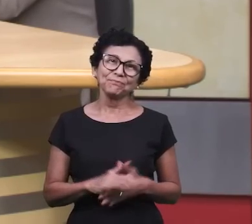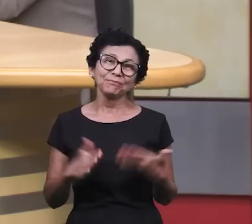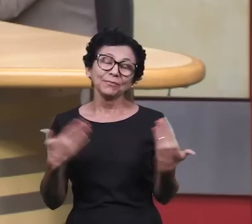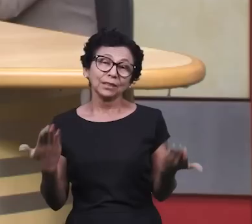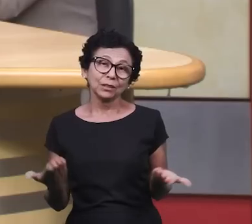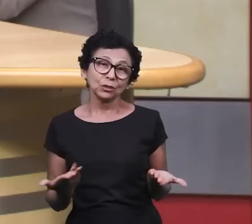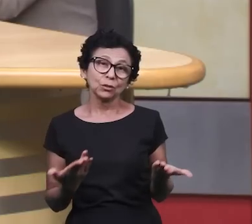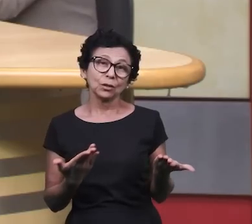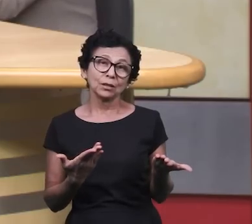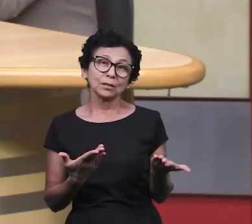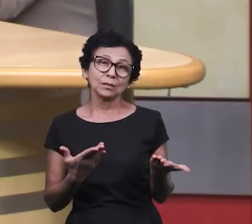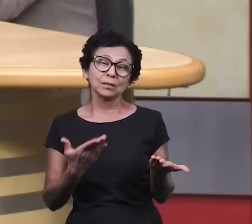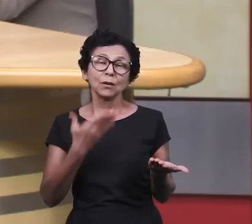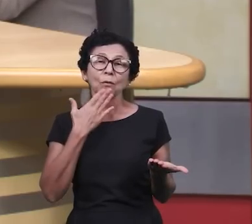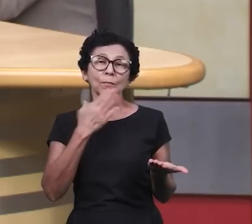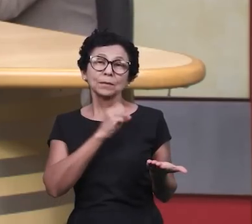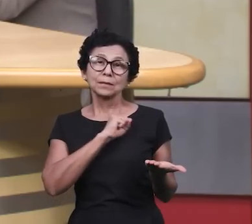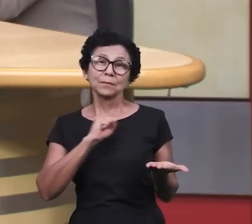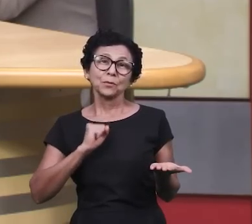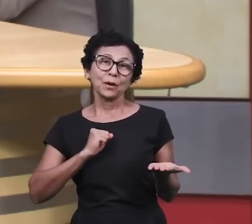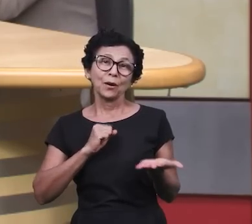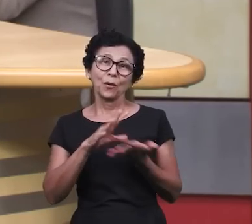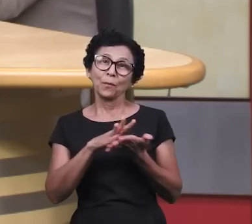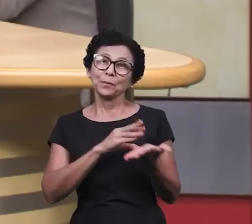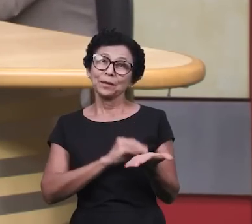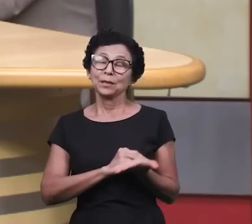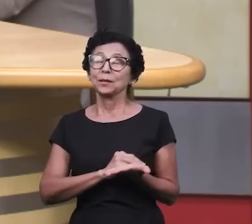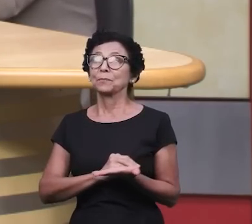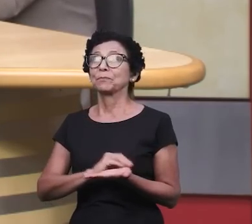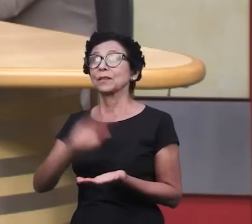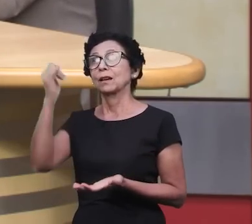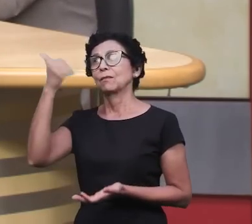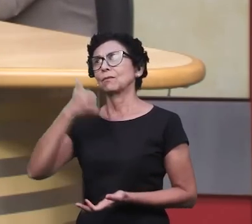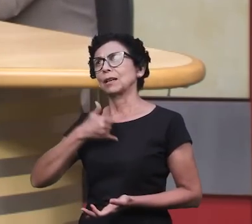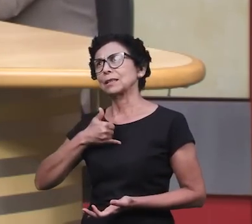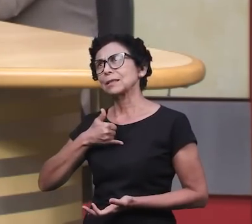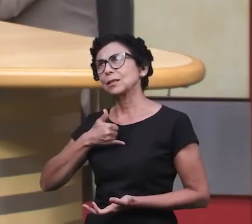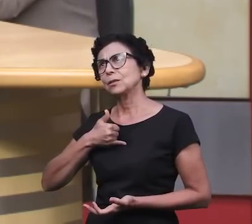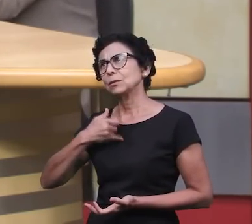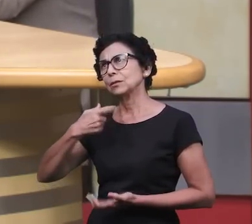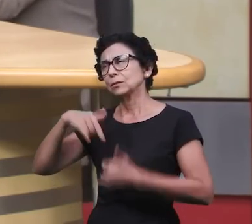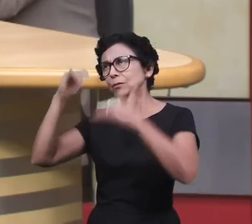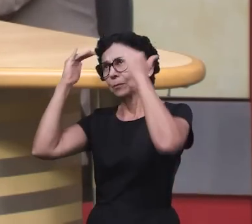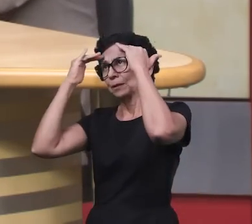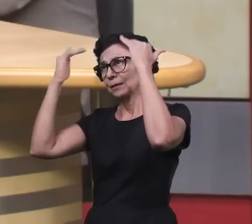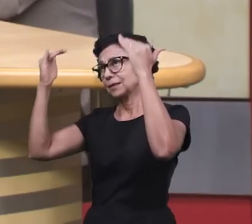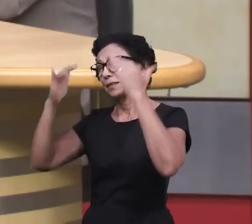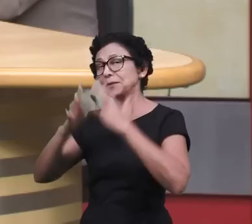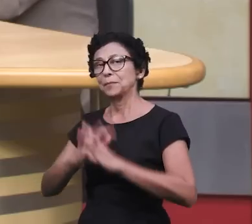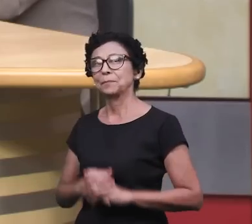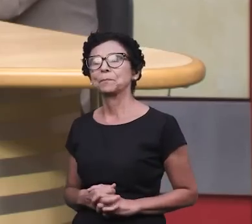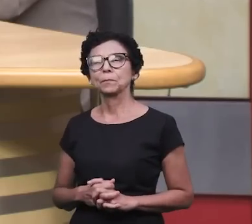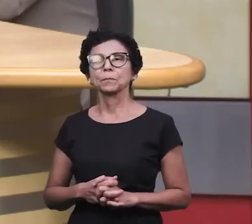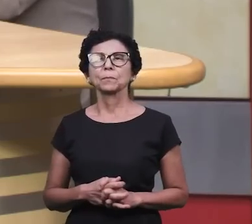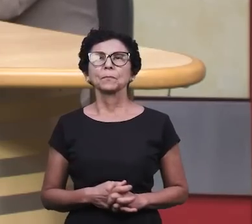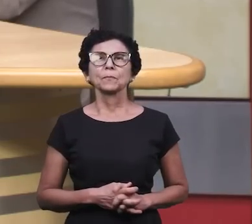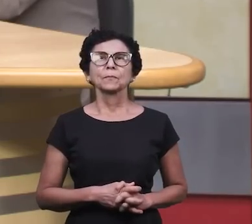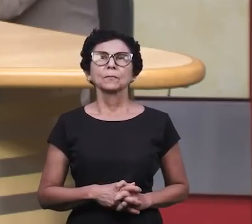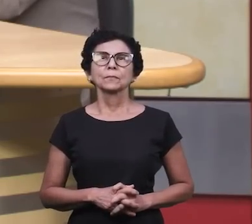exatamente o que Samuel fez, ou seja, fala, Senhor, porque o teu servo ouve. Nós só tínhamos que fazer isso, não tínhamos nada mais a fazer,